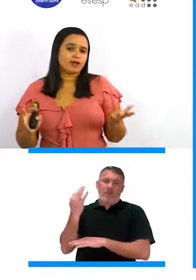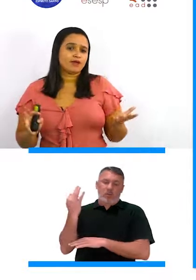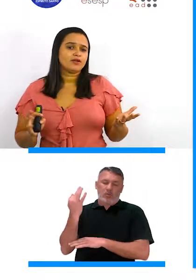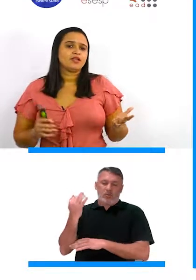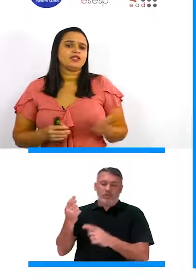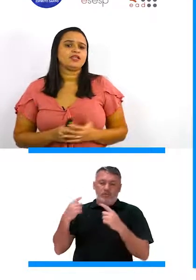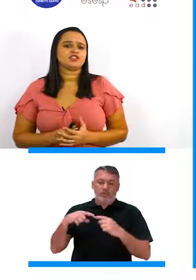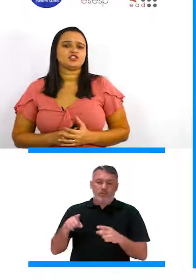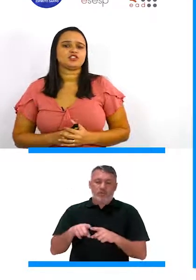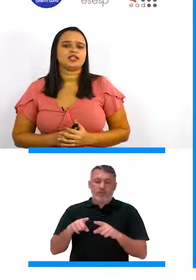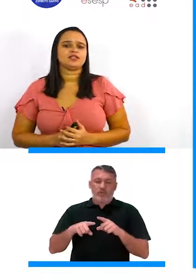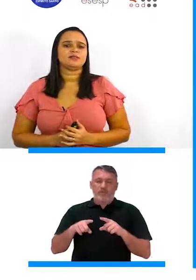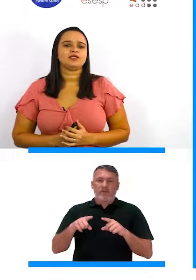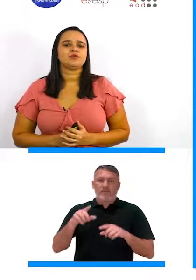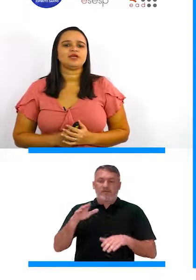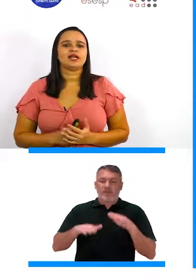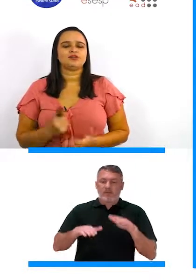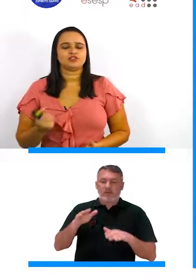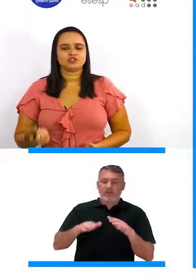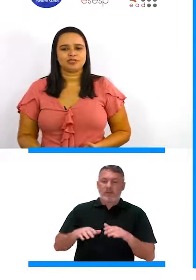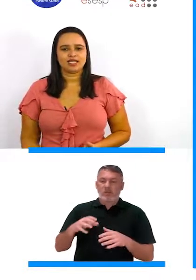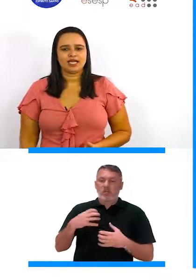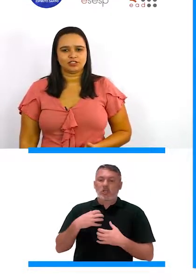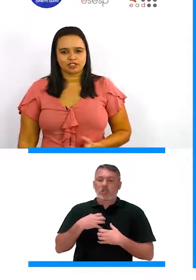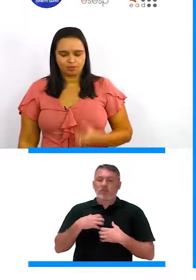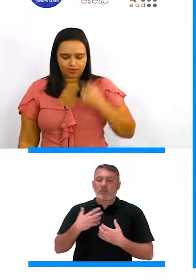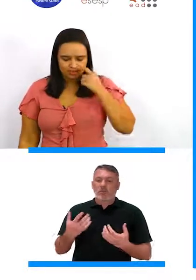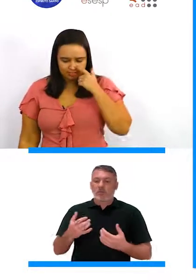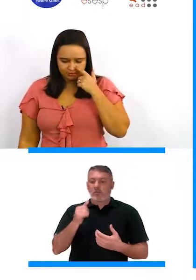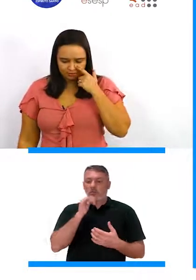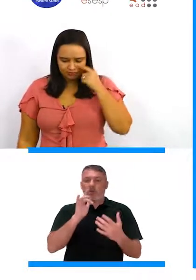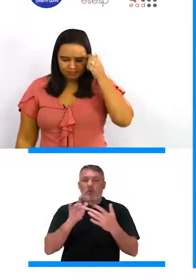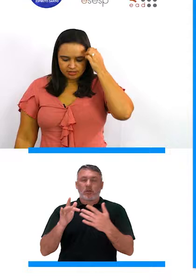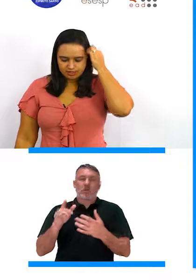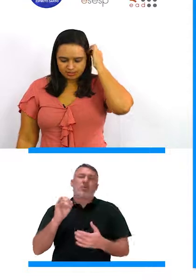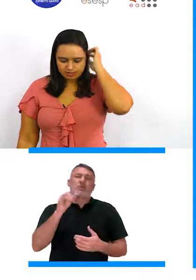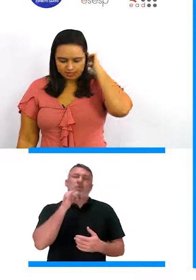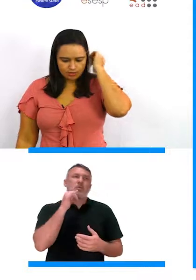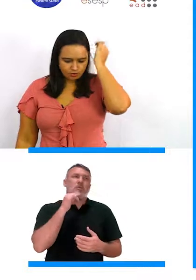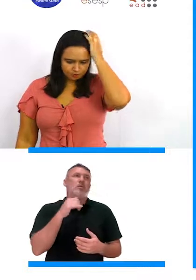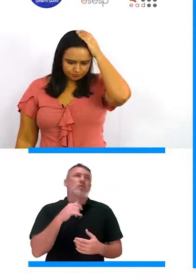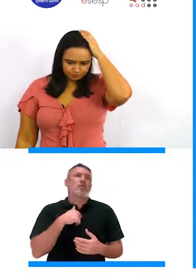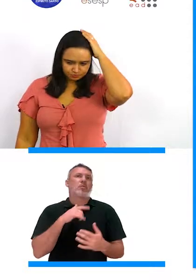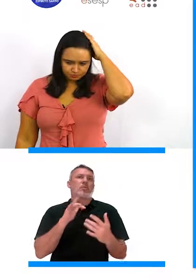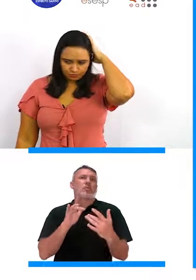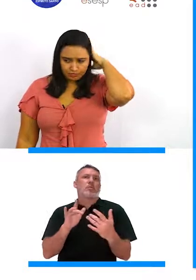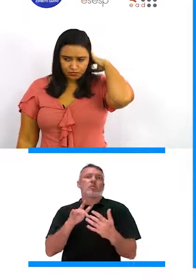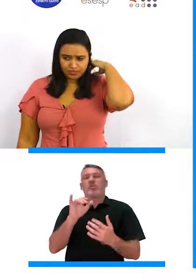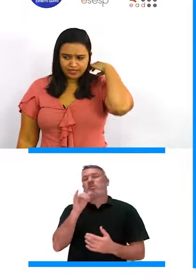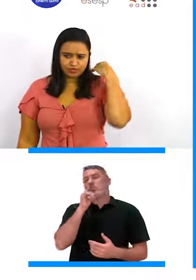e informal, e a gente tem também o grau de intimidade. Então, por exemplo, se eu